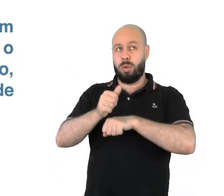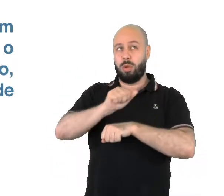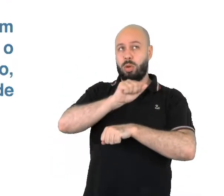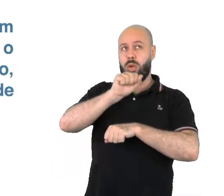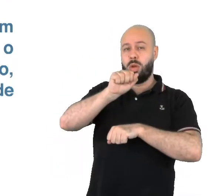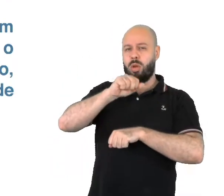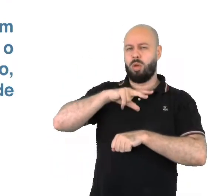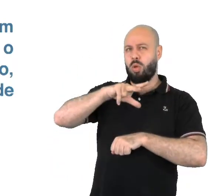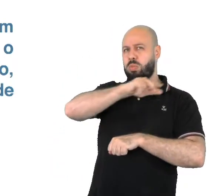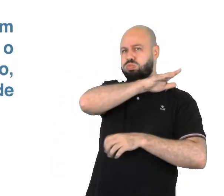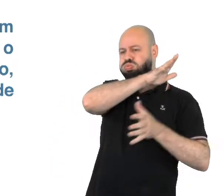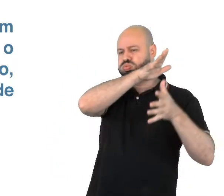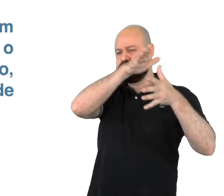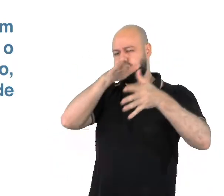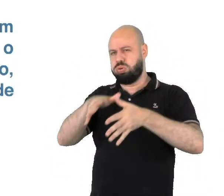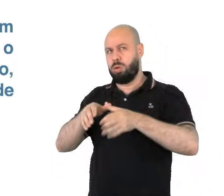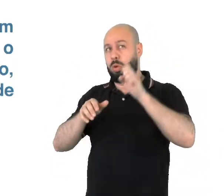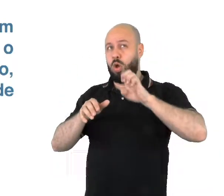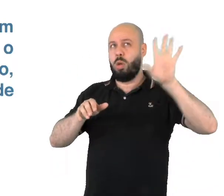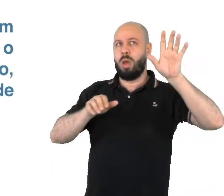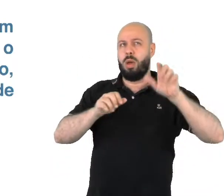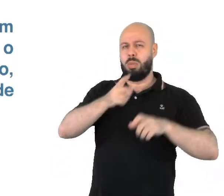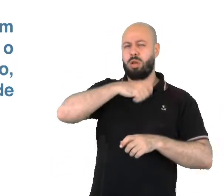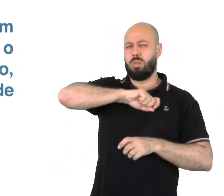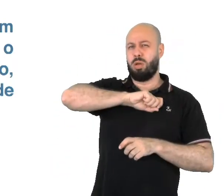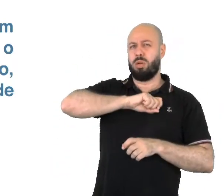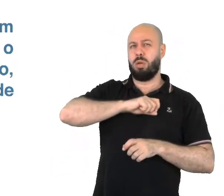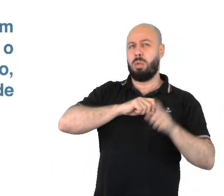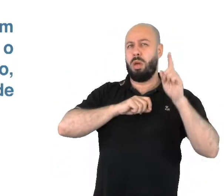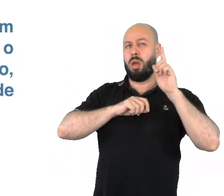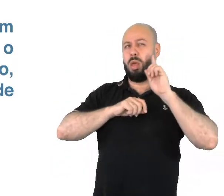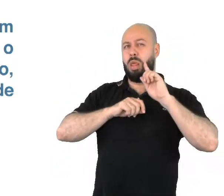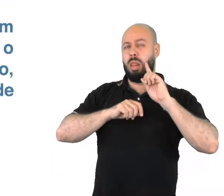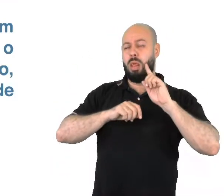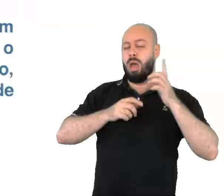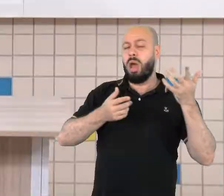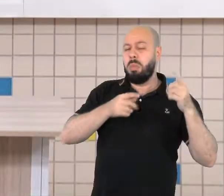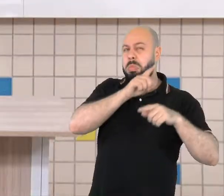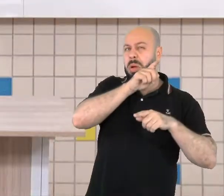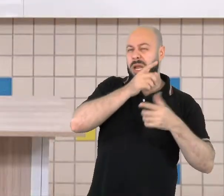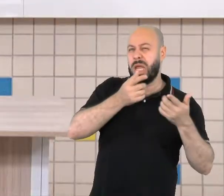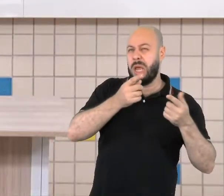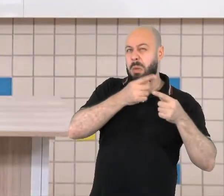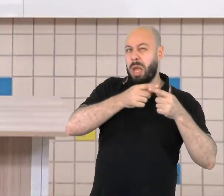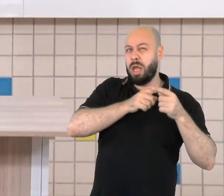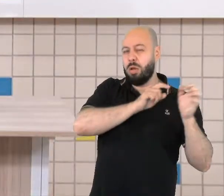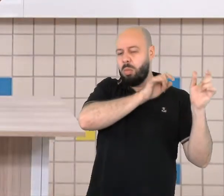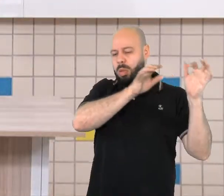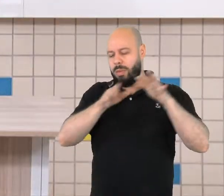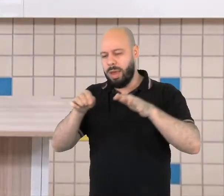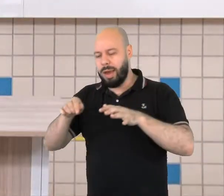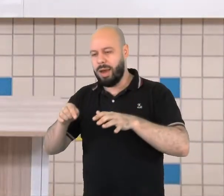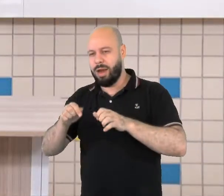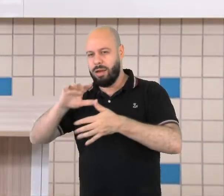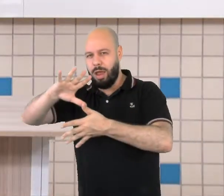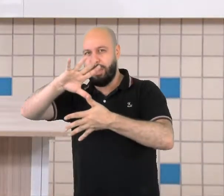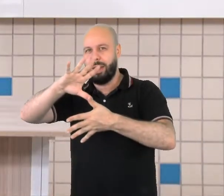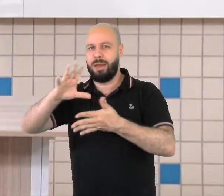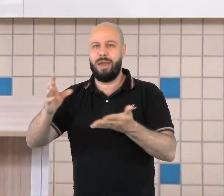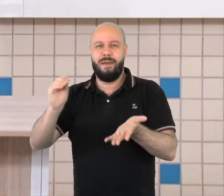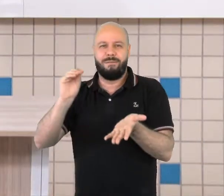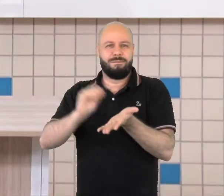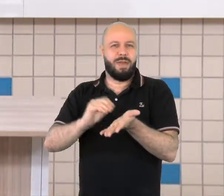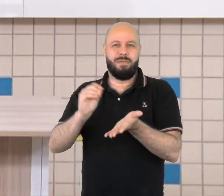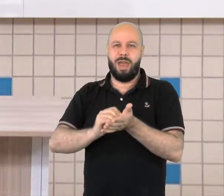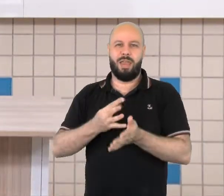Américas, não teria tido a industrialização. Nós não teríamos todas essas tecnologias que a gente